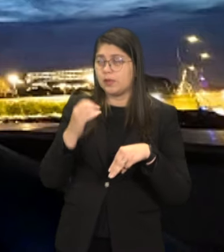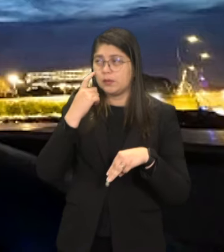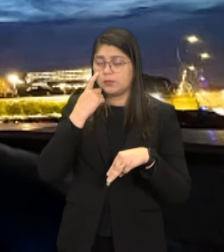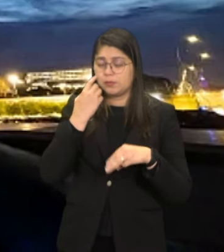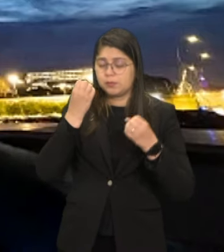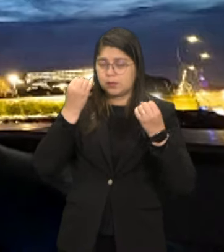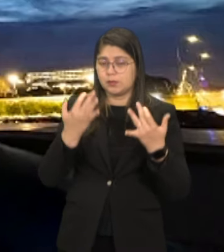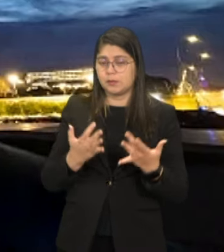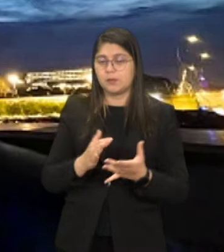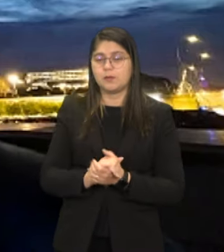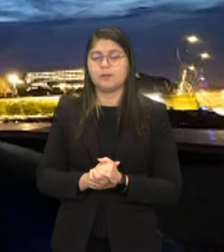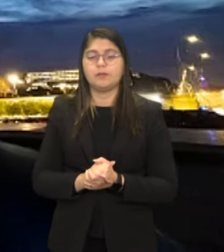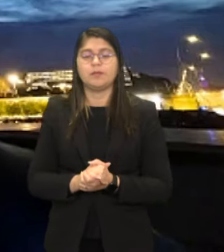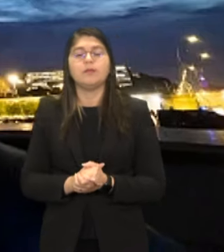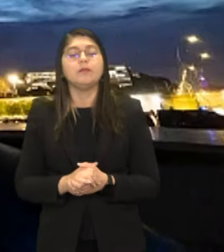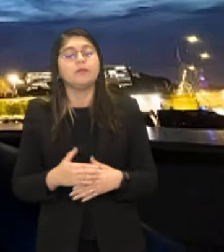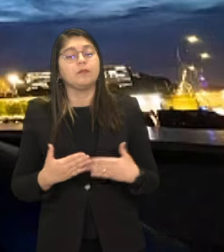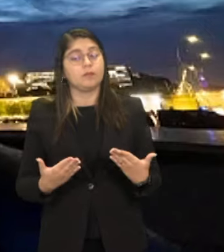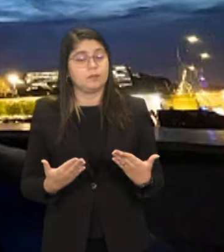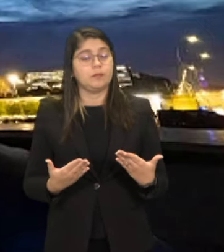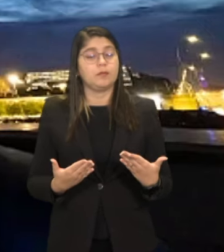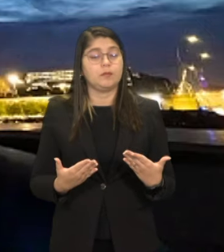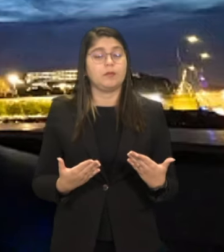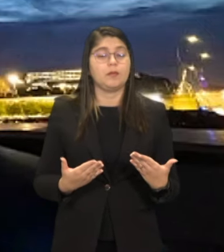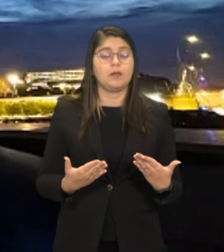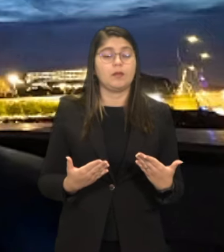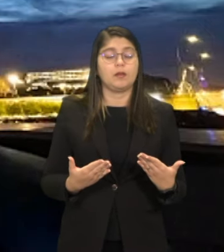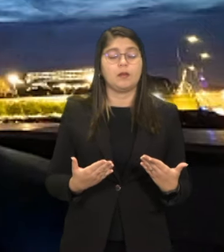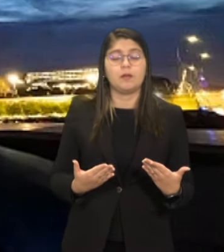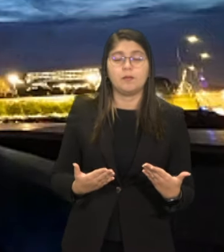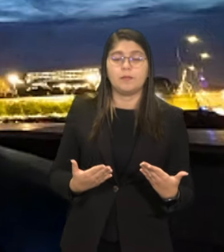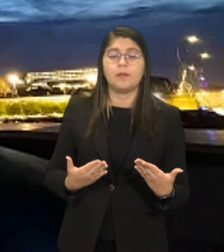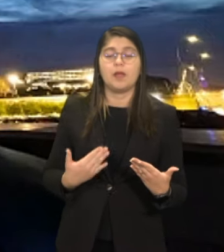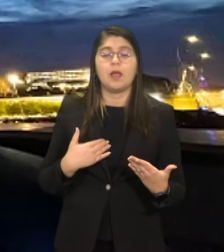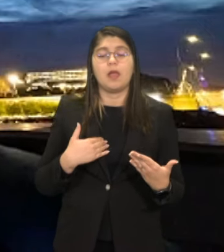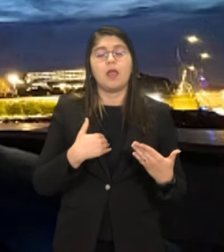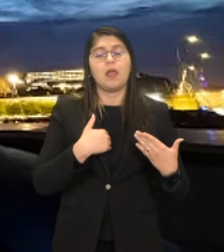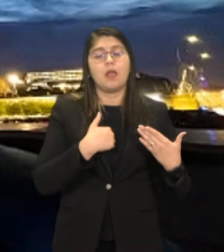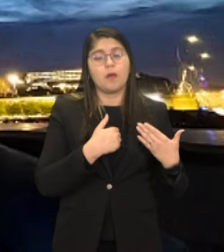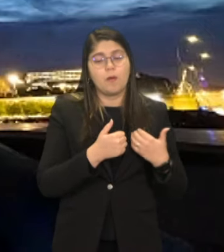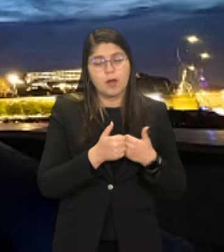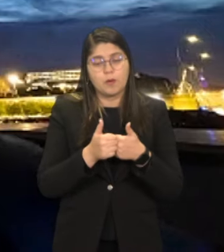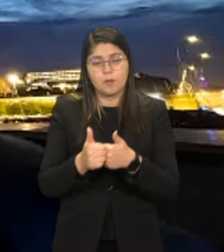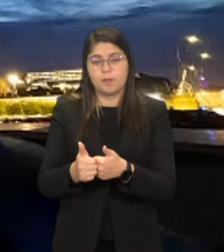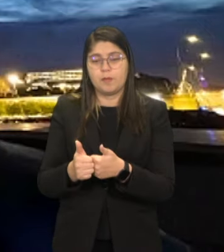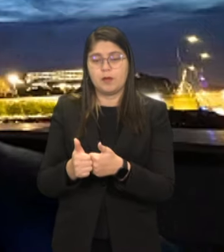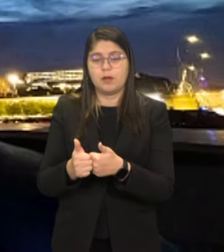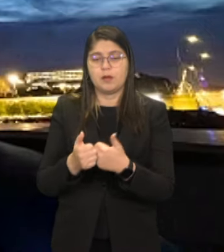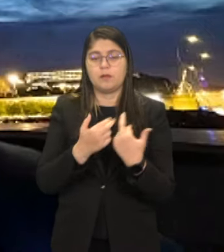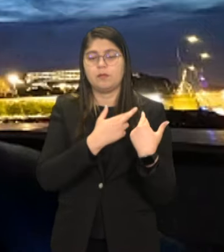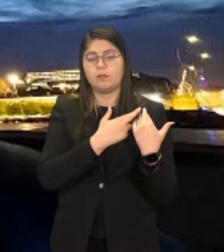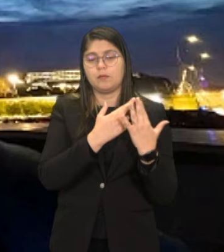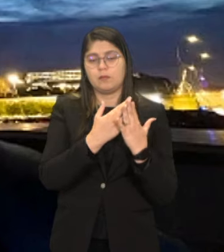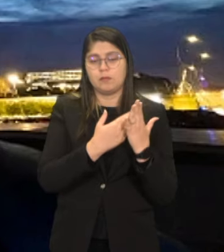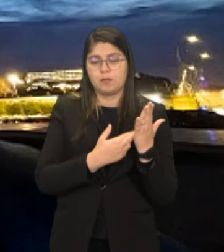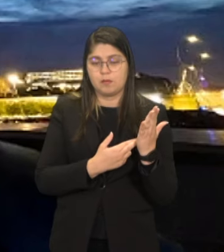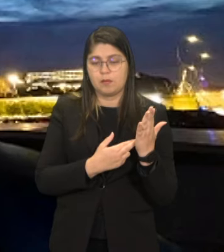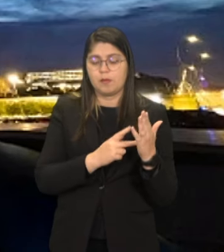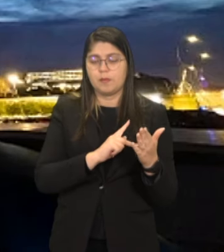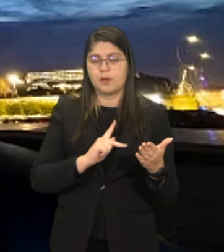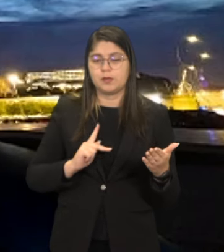Marques. Assim, com essas considerações, senhor presidente, eu acompanho Vossa Excelência